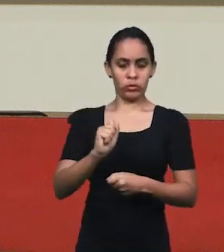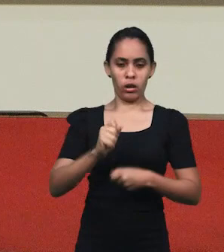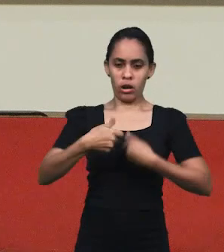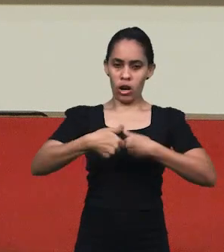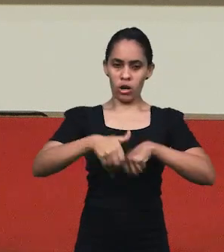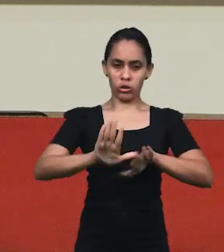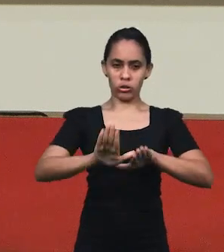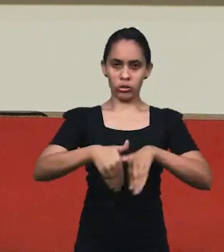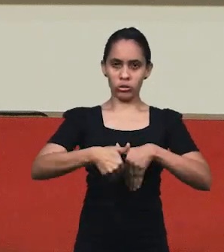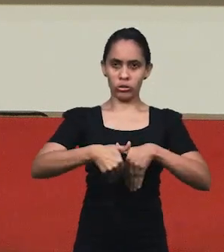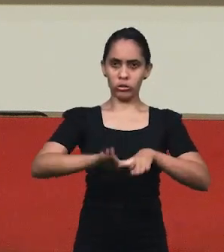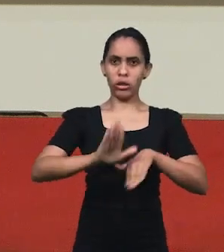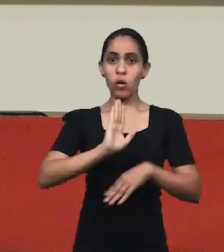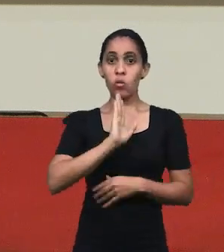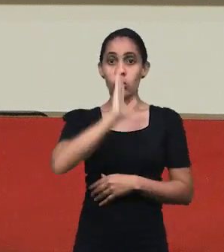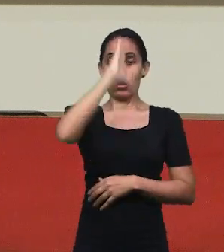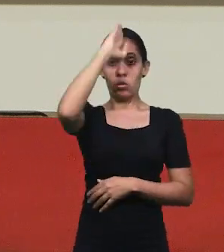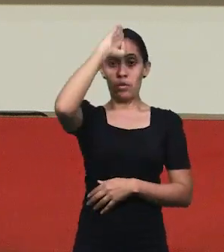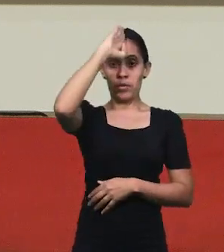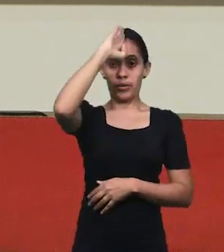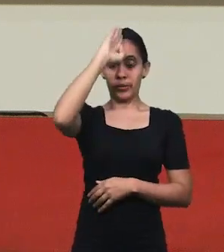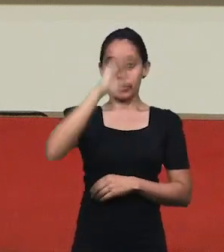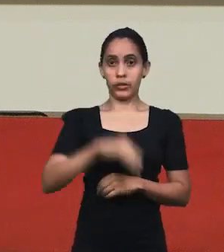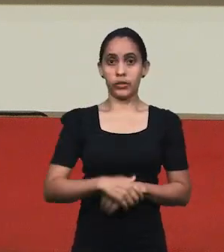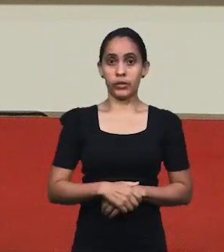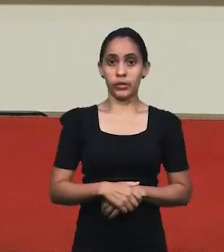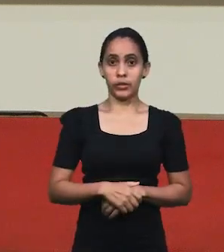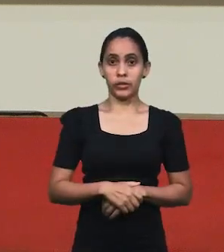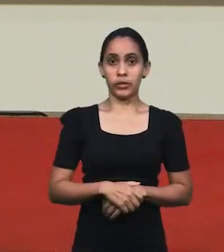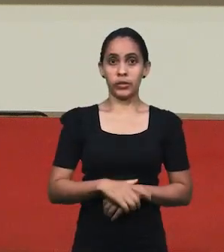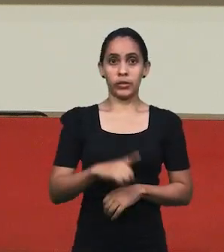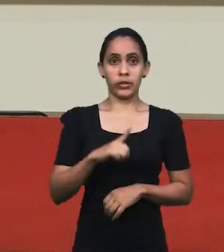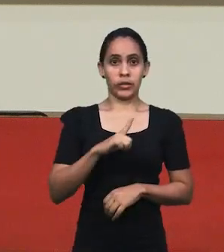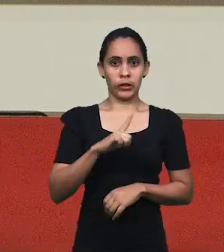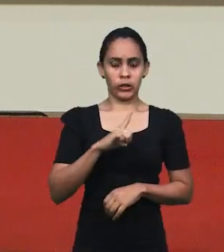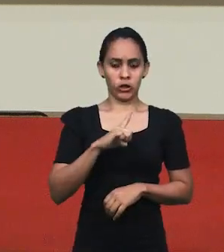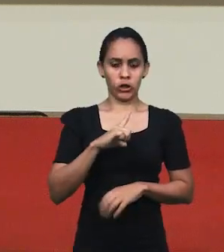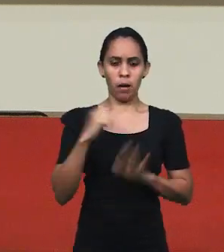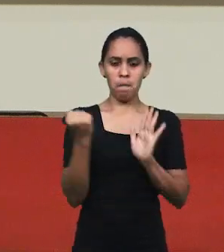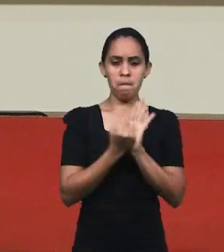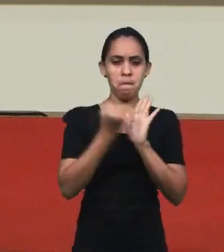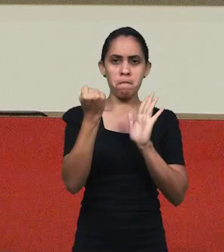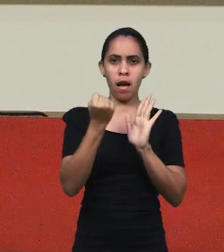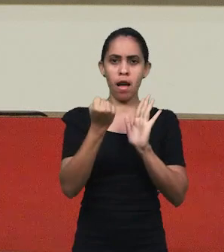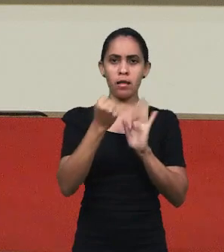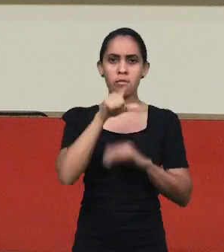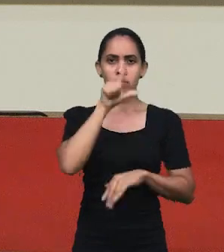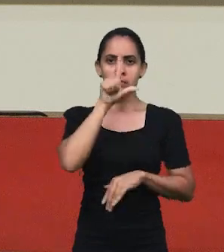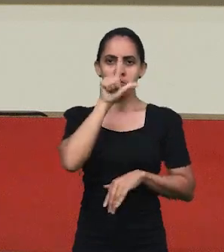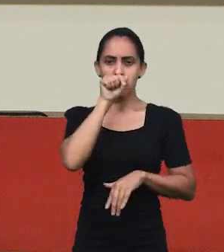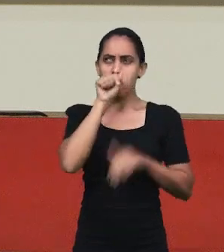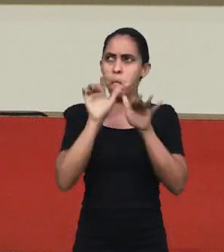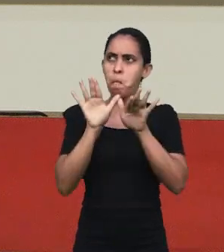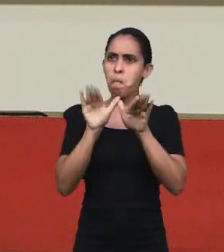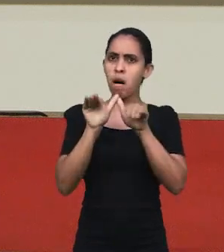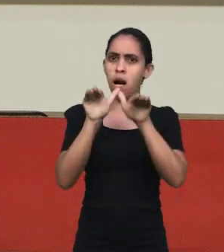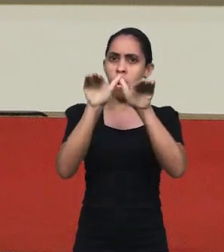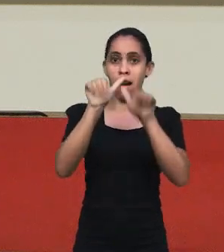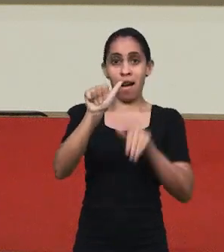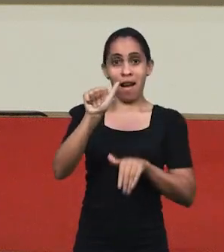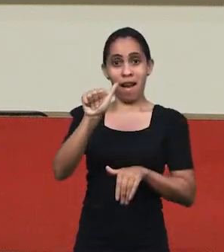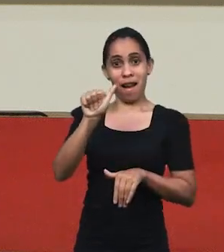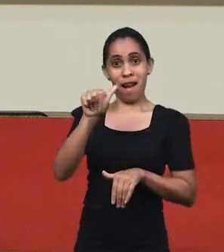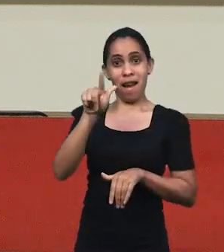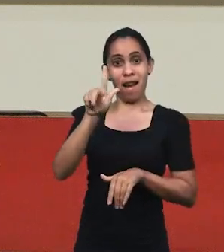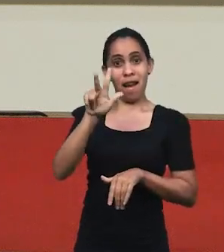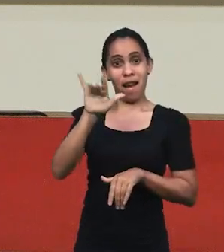soldado romano, que era o exército romano, né, que tinha uma águia como símbolo, que conquistou